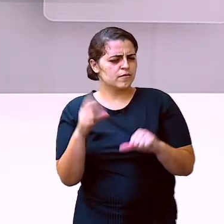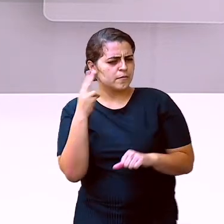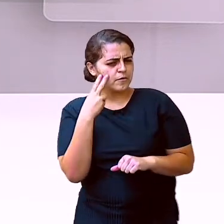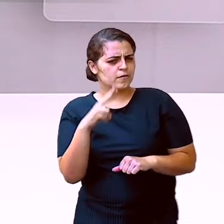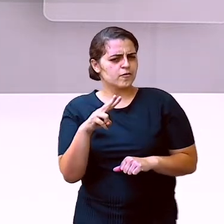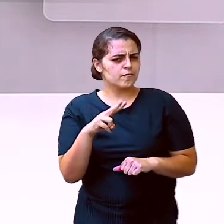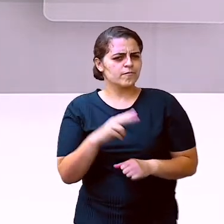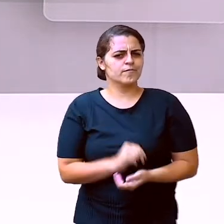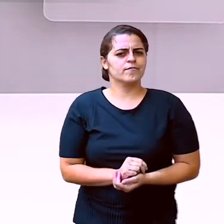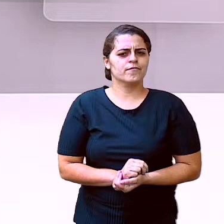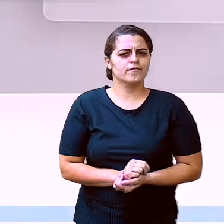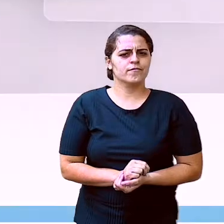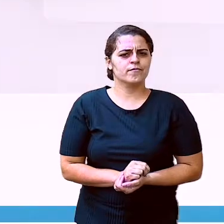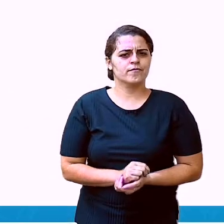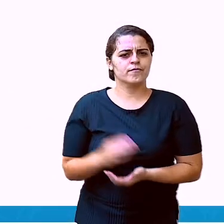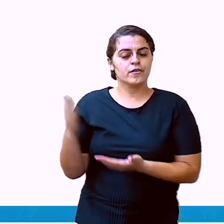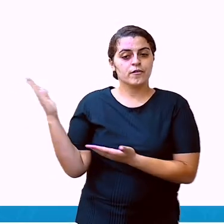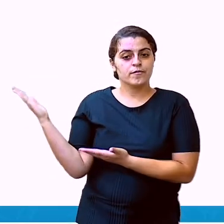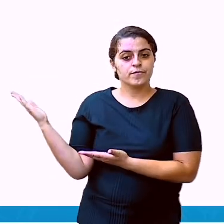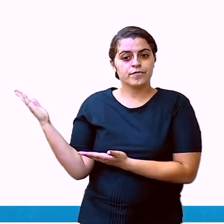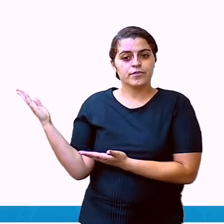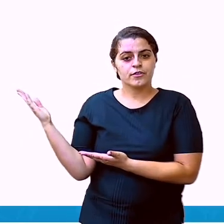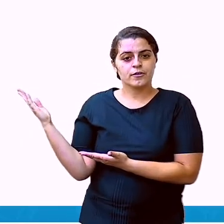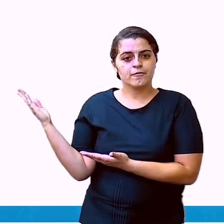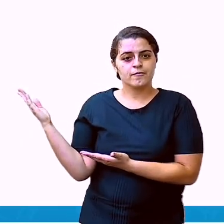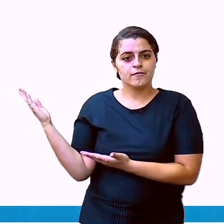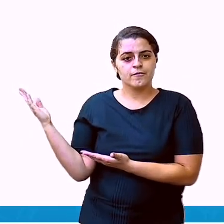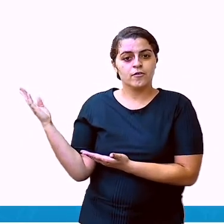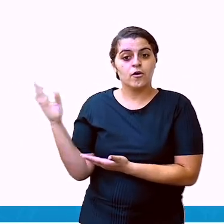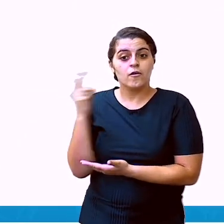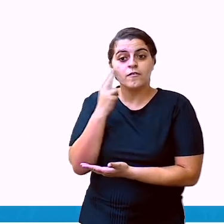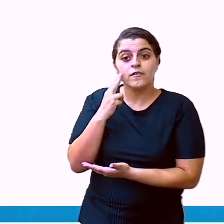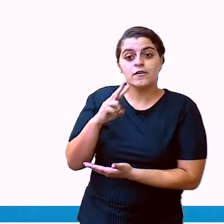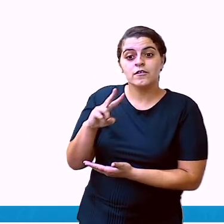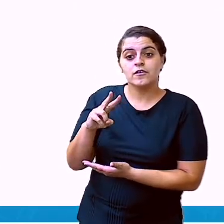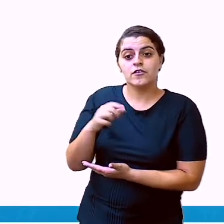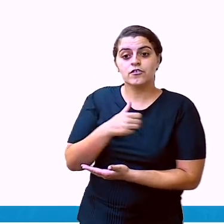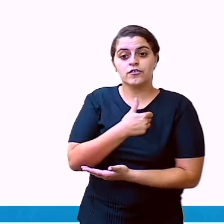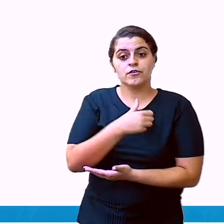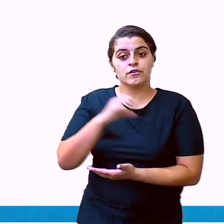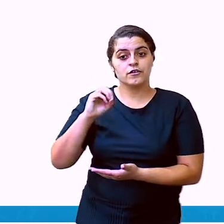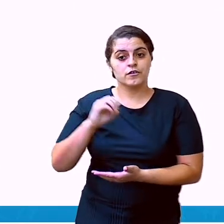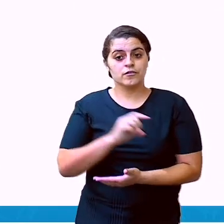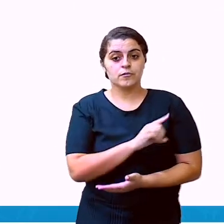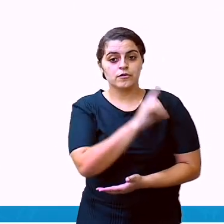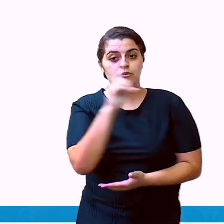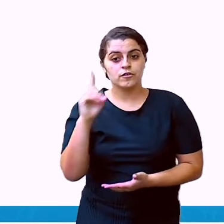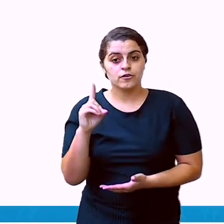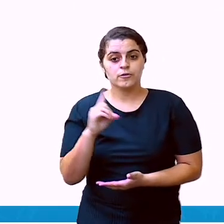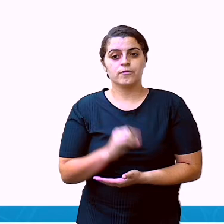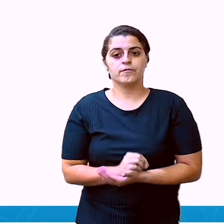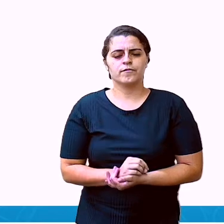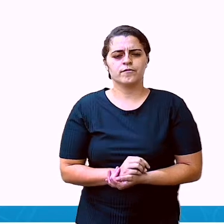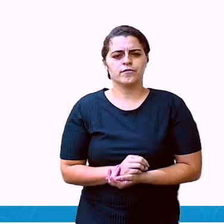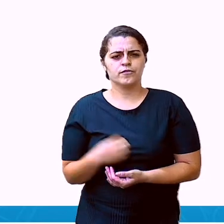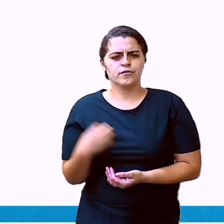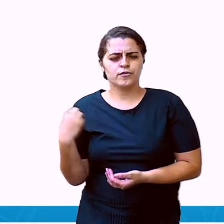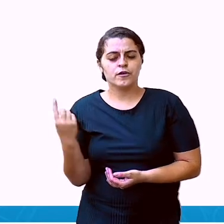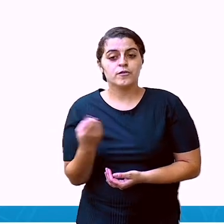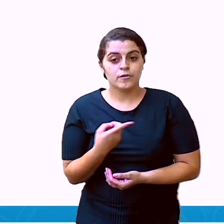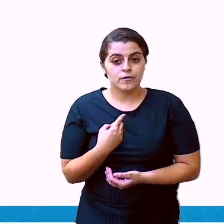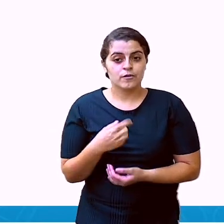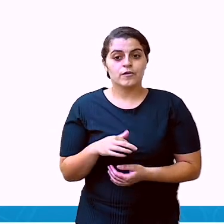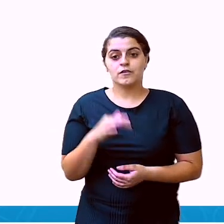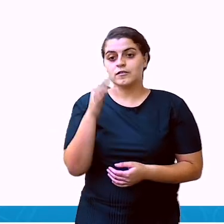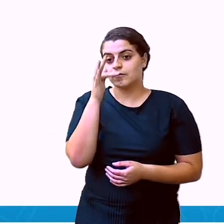Vamos ver? Muito bem. Olha no 10º dia. Nossa